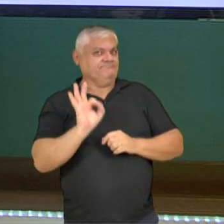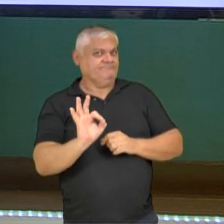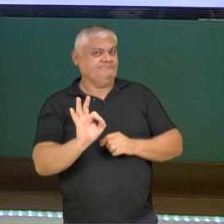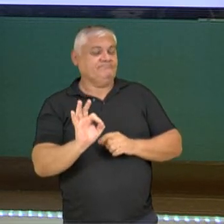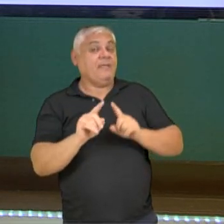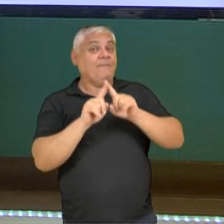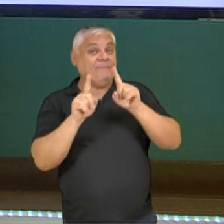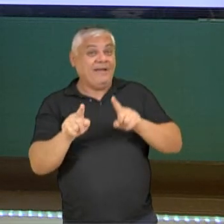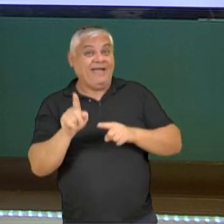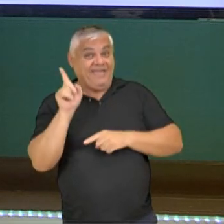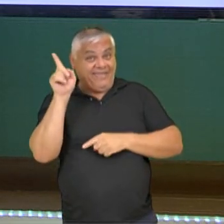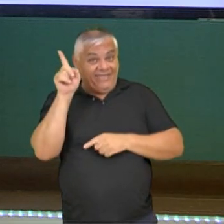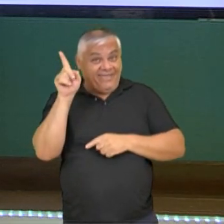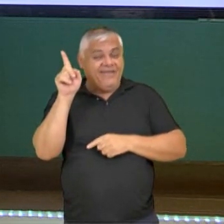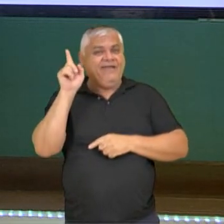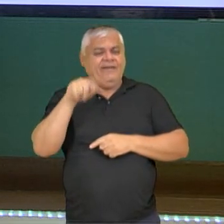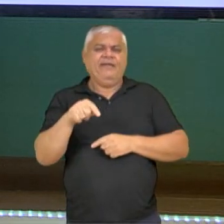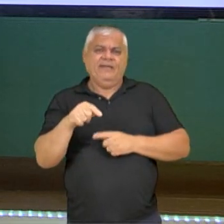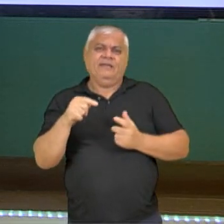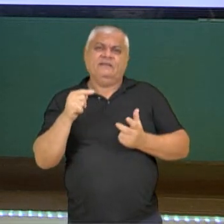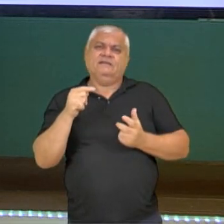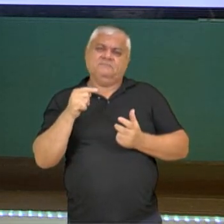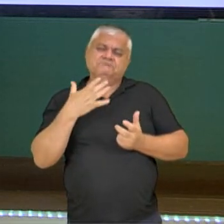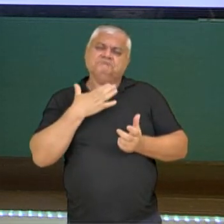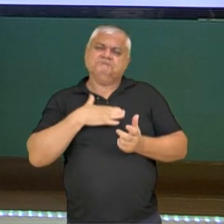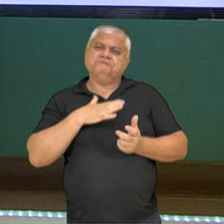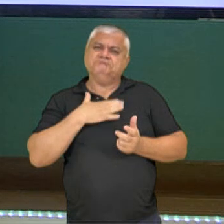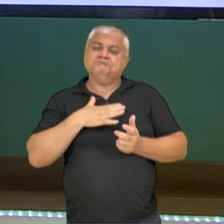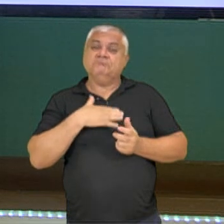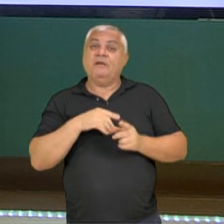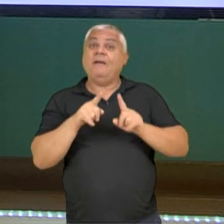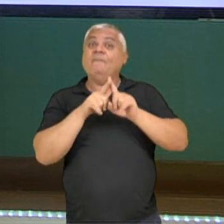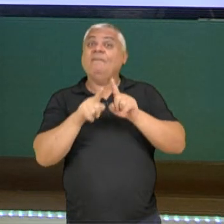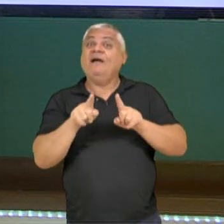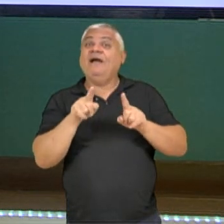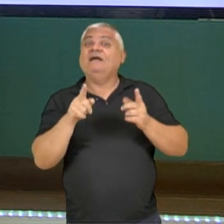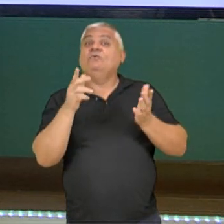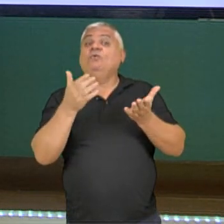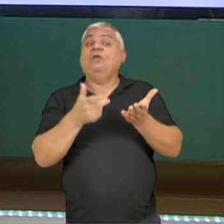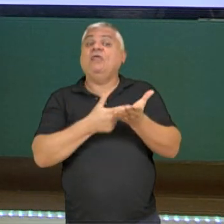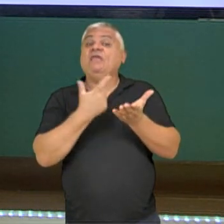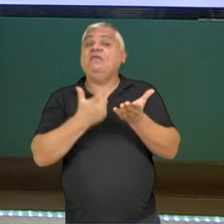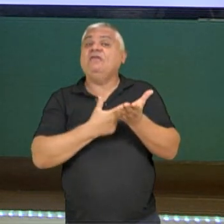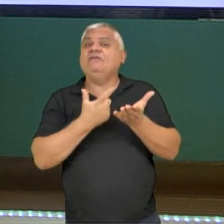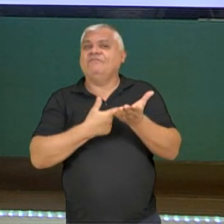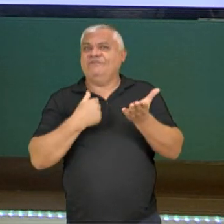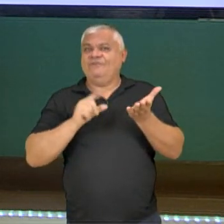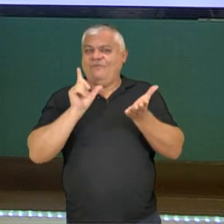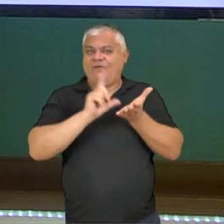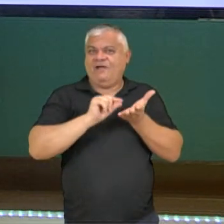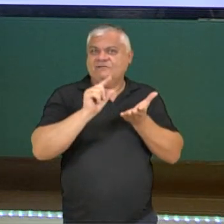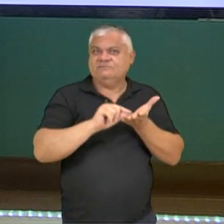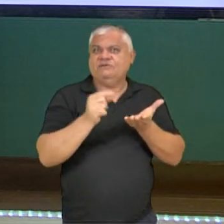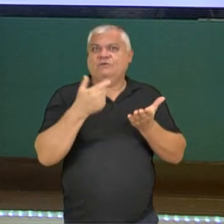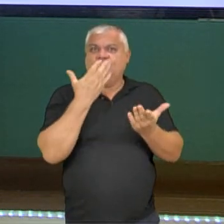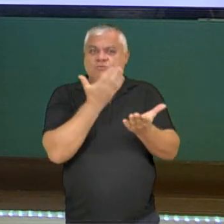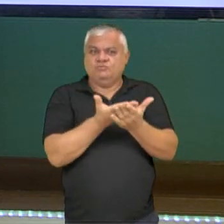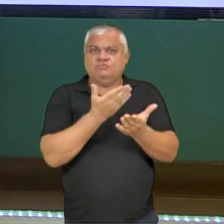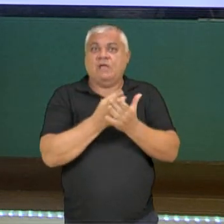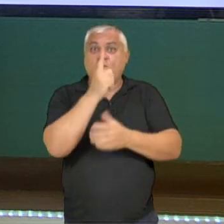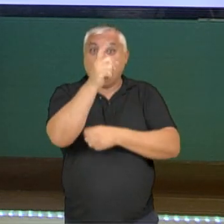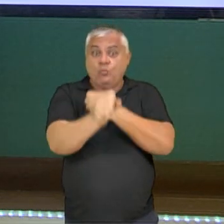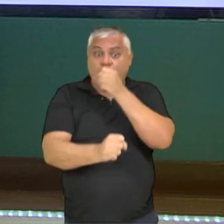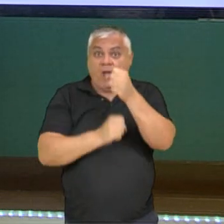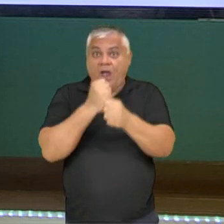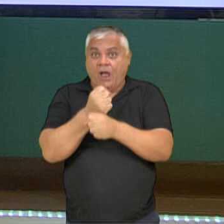essa substância pode ser até tranquila, mas você escrever um livro, escrever um artigo ou estudar um ano a